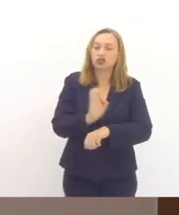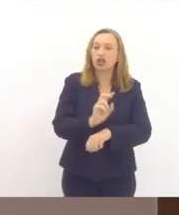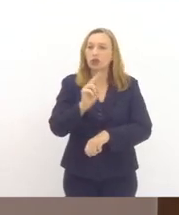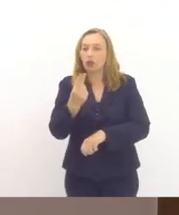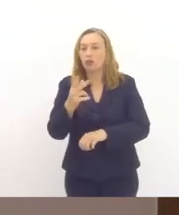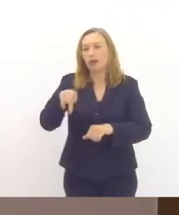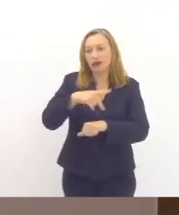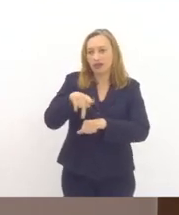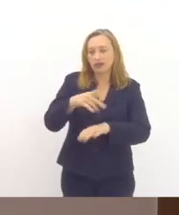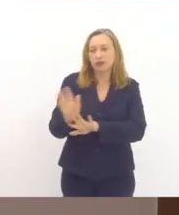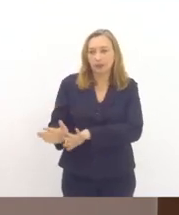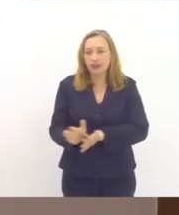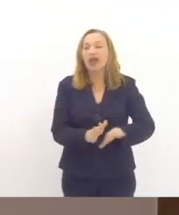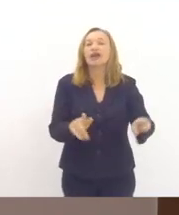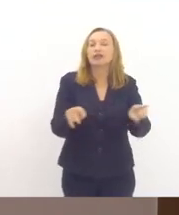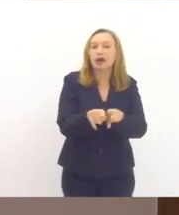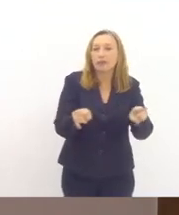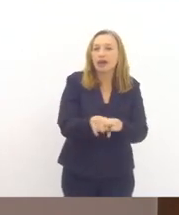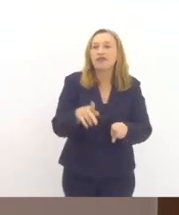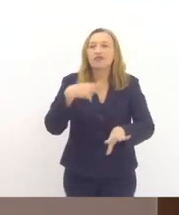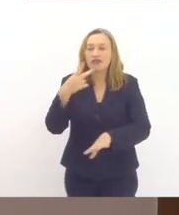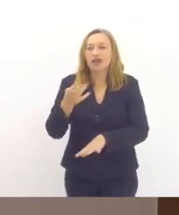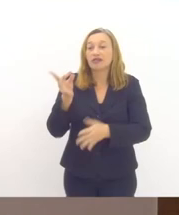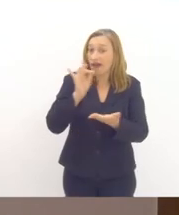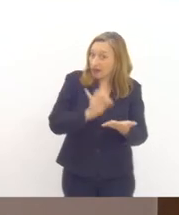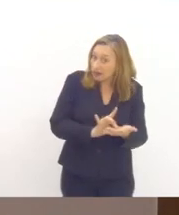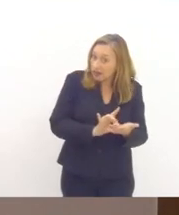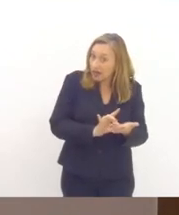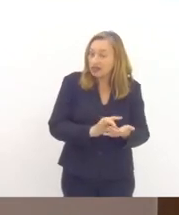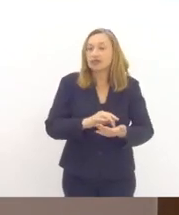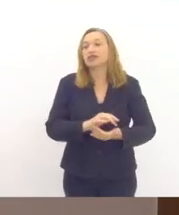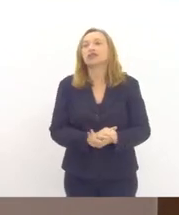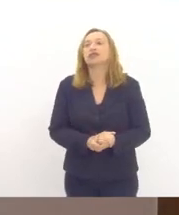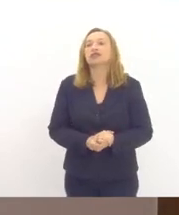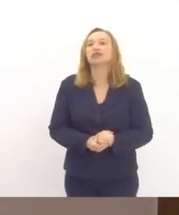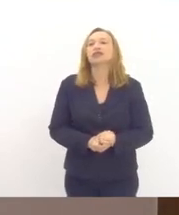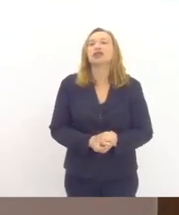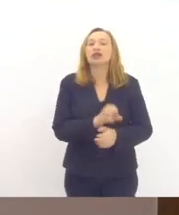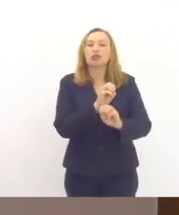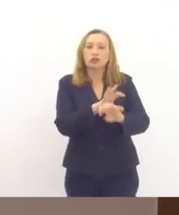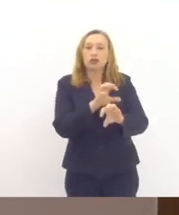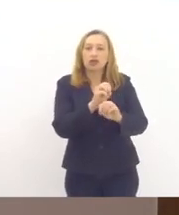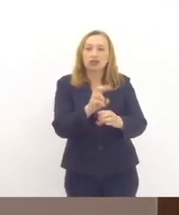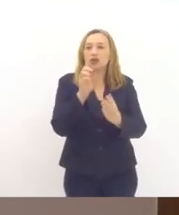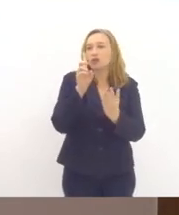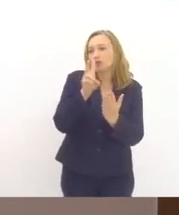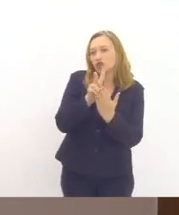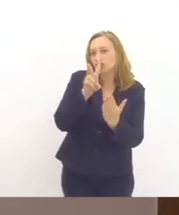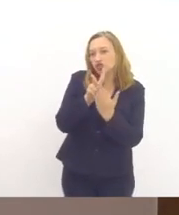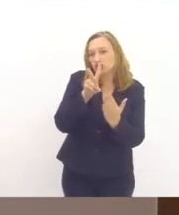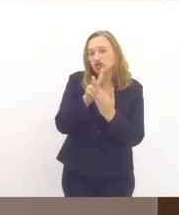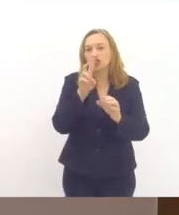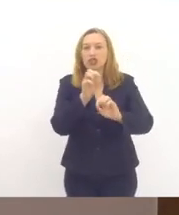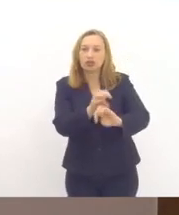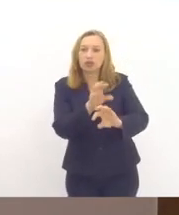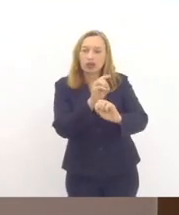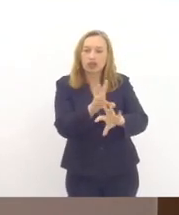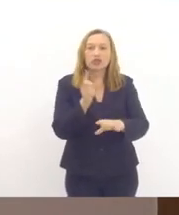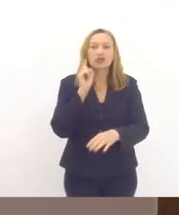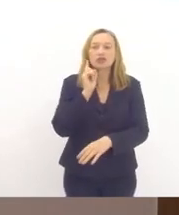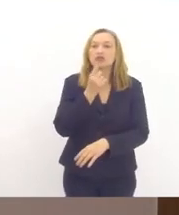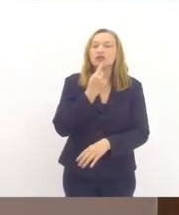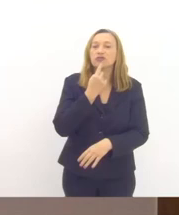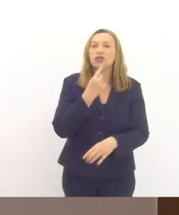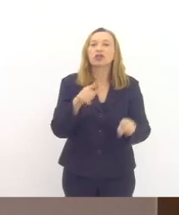Fala um pouco também dessas realidades, se fala no documento, da educação indígena, da educação de surdos, da educação de região